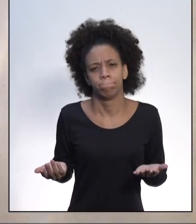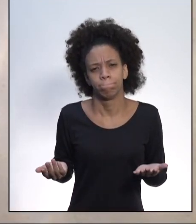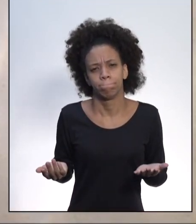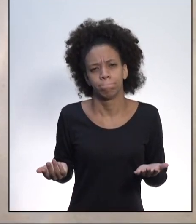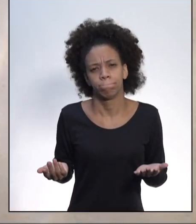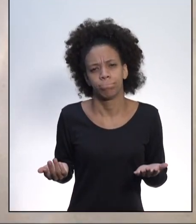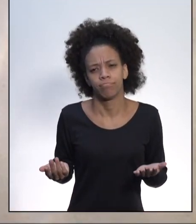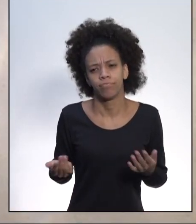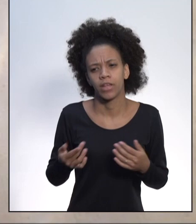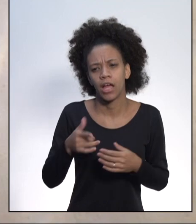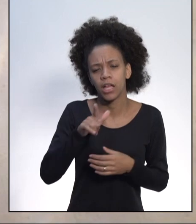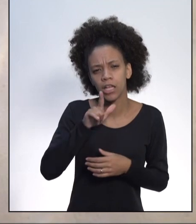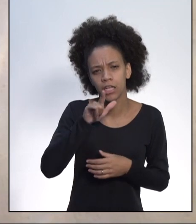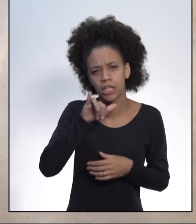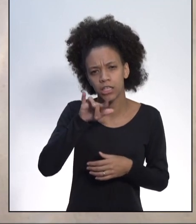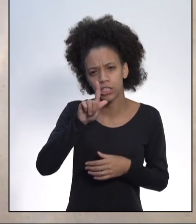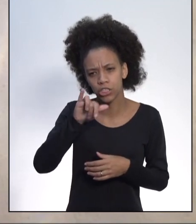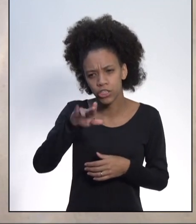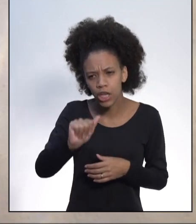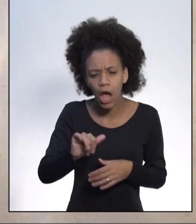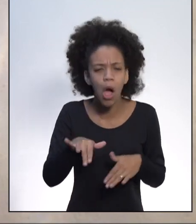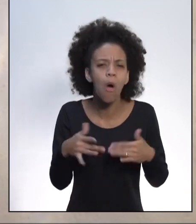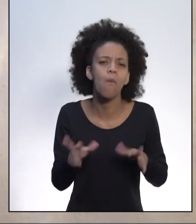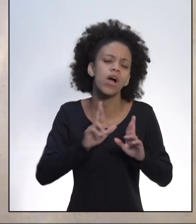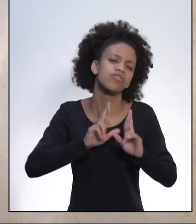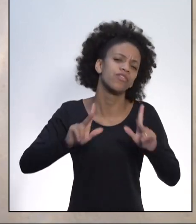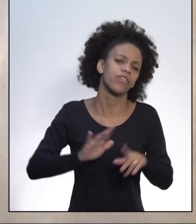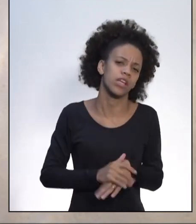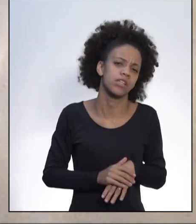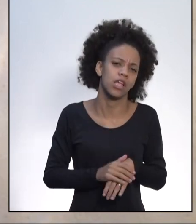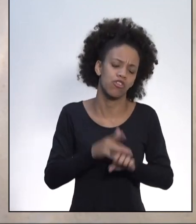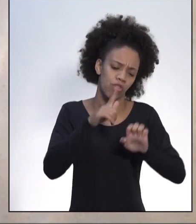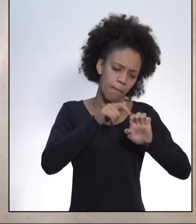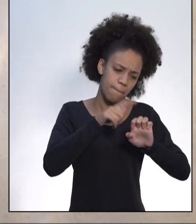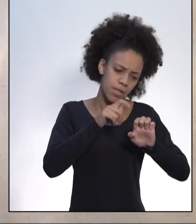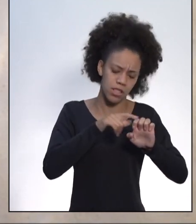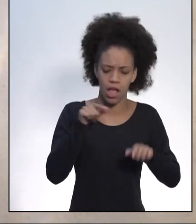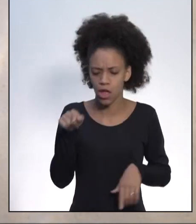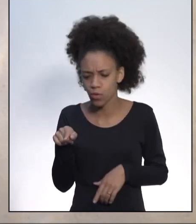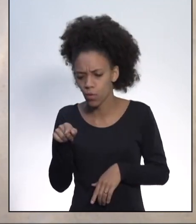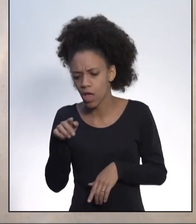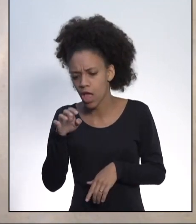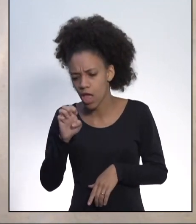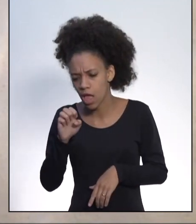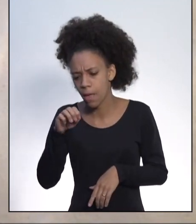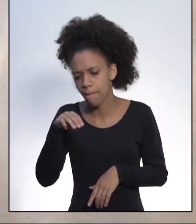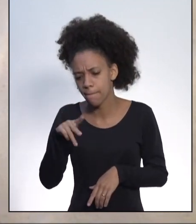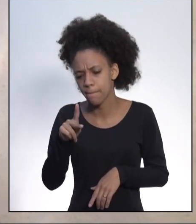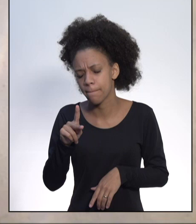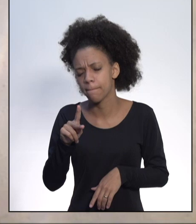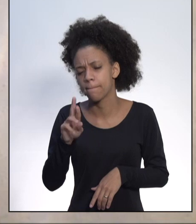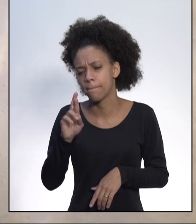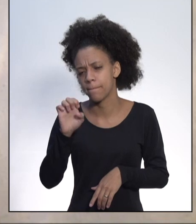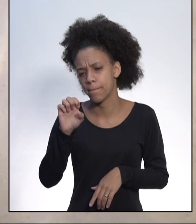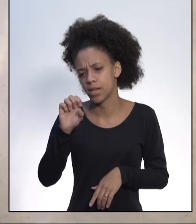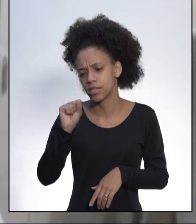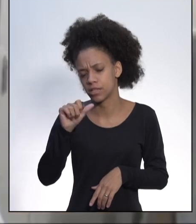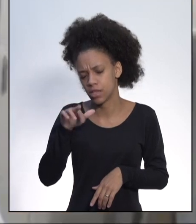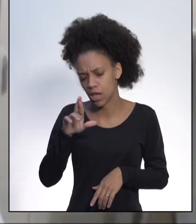a Lígia pergunta: qual é a diferença entre empresário e empreendedor, Bruno, na sua opinião? Para a gente responder a Lígia aqui.